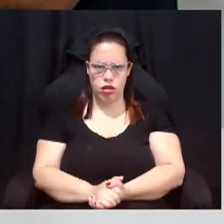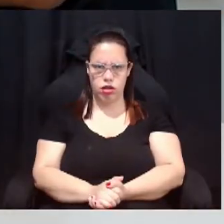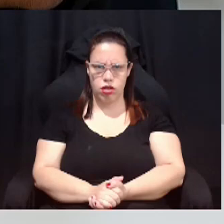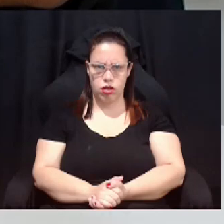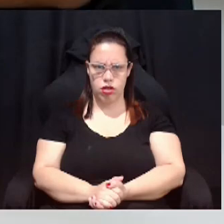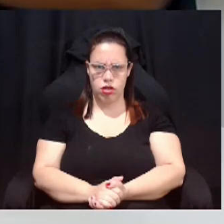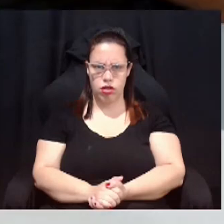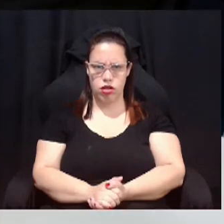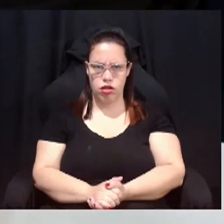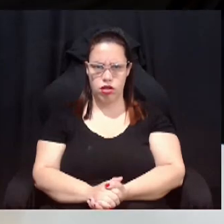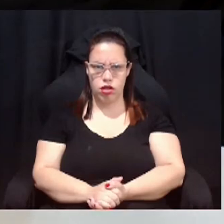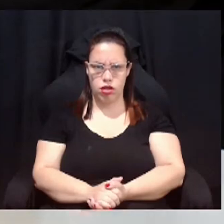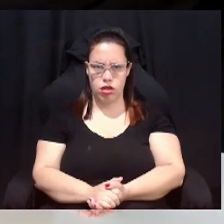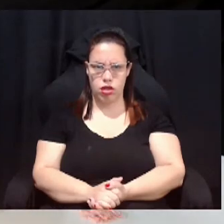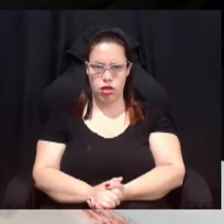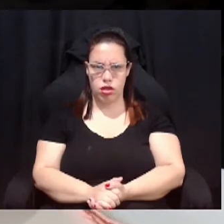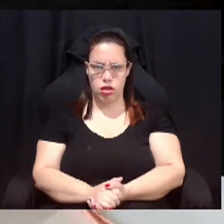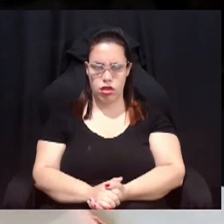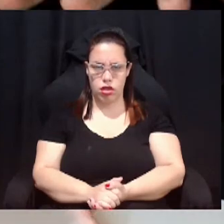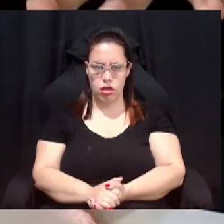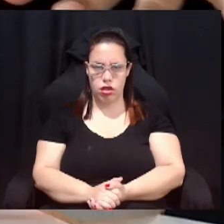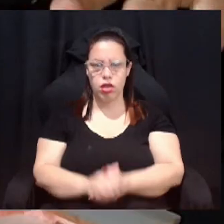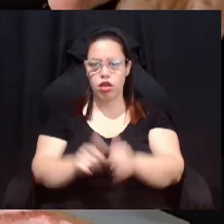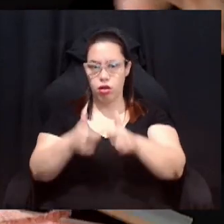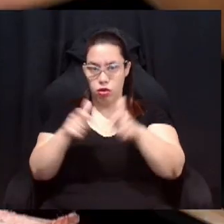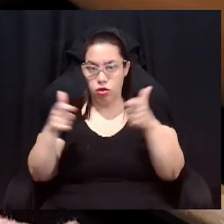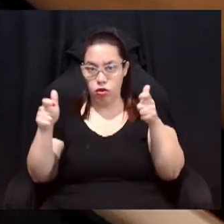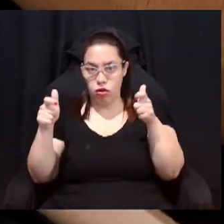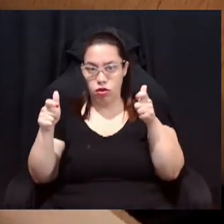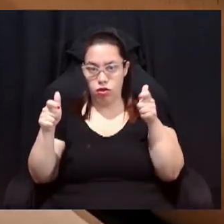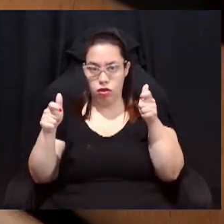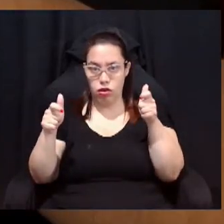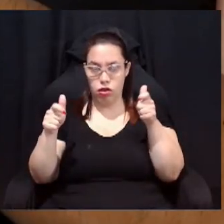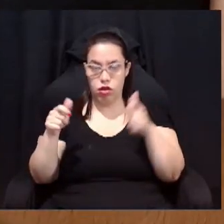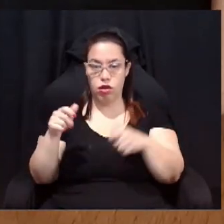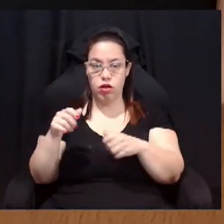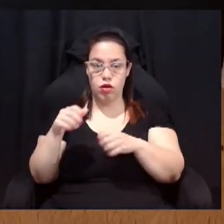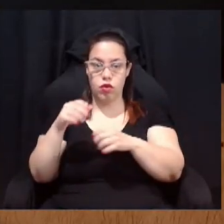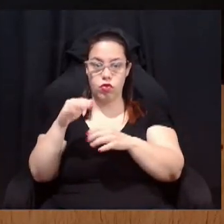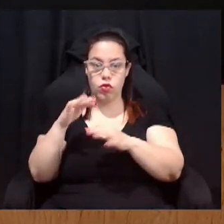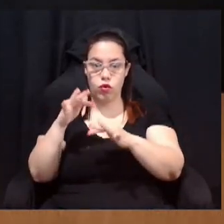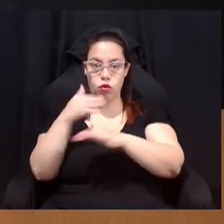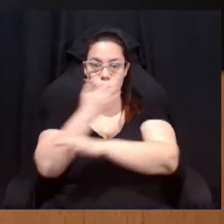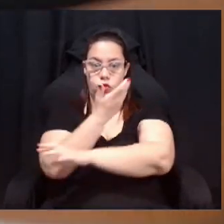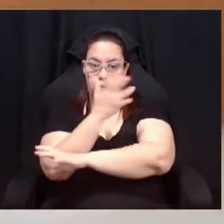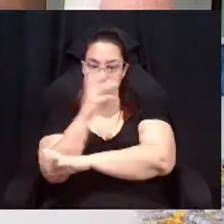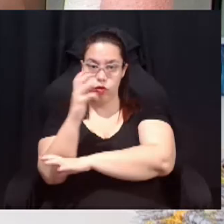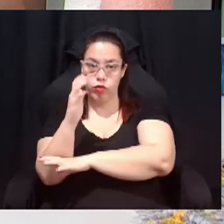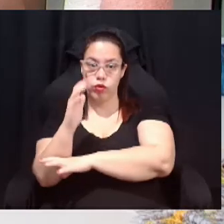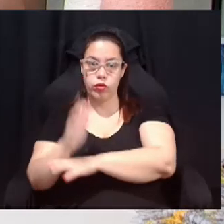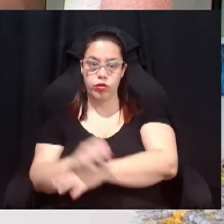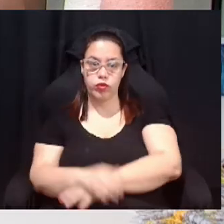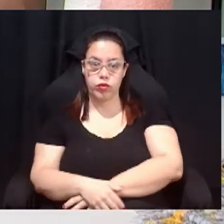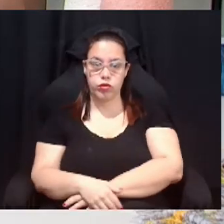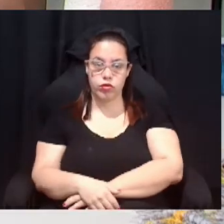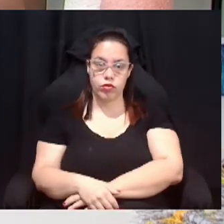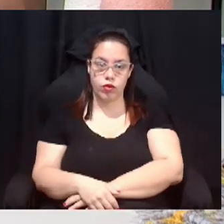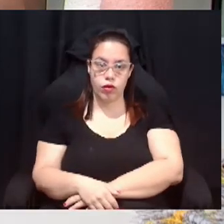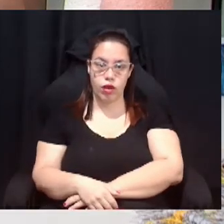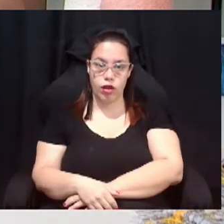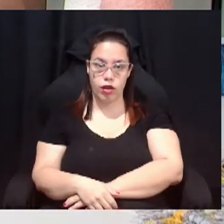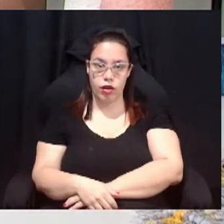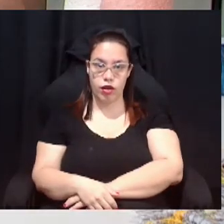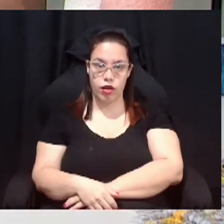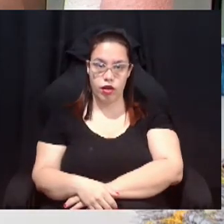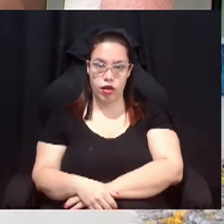tá? Até peças bem maiores, como suporte de plantas, tá? A gente consegue fazer tudo usando ela para ajudar